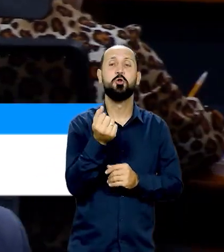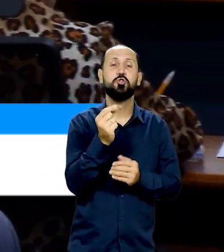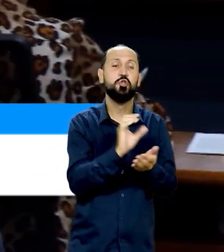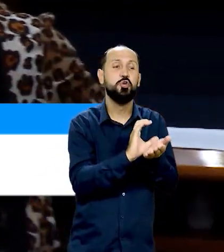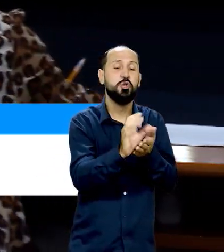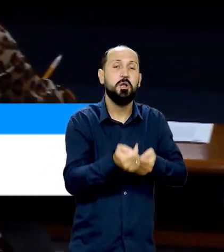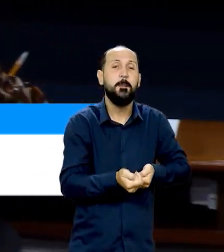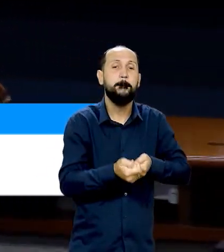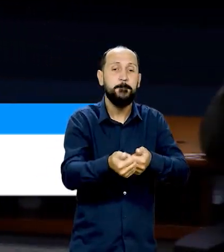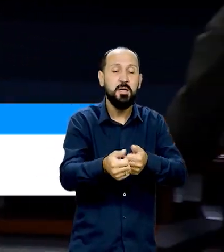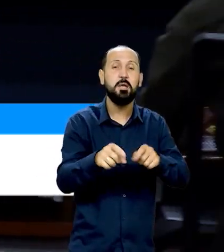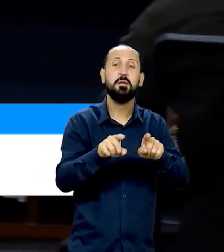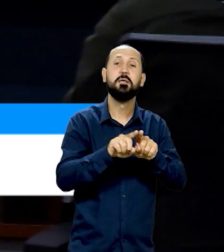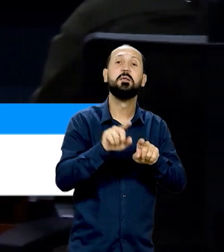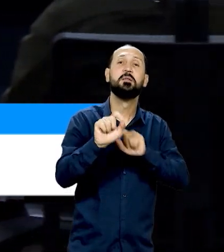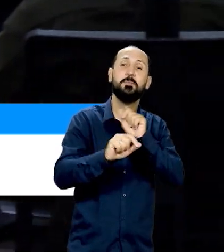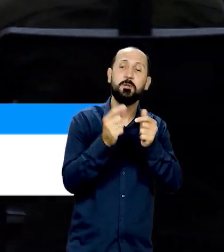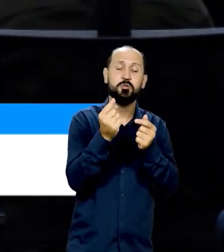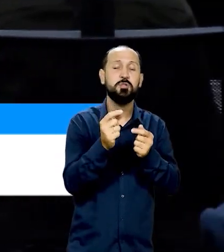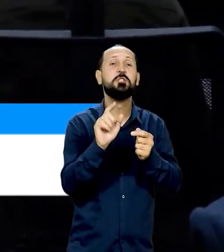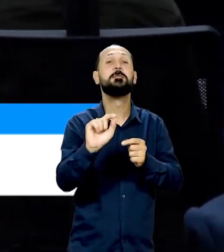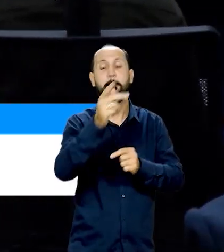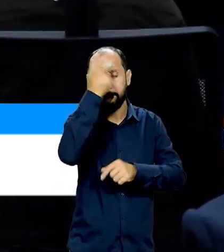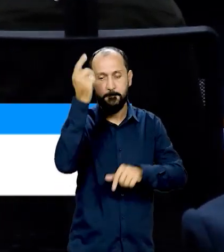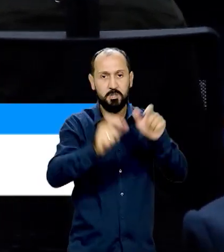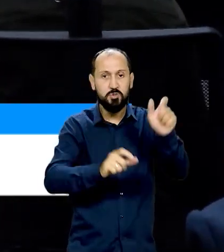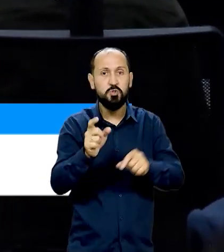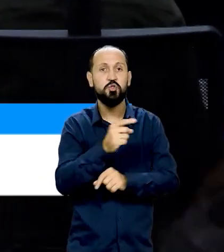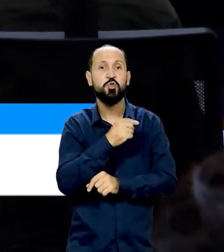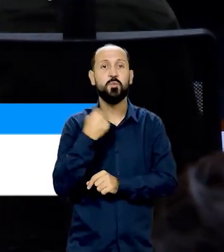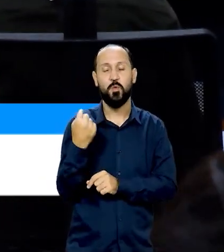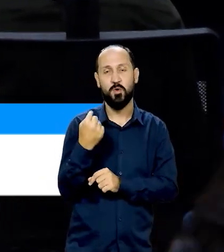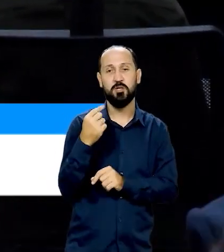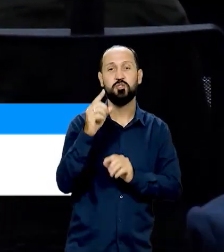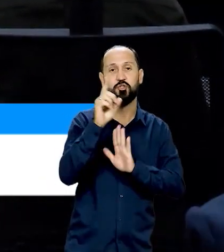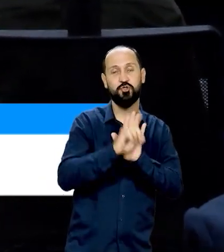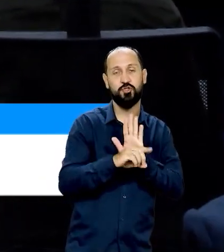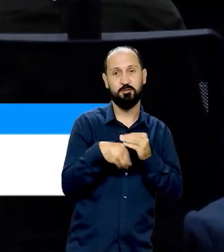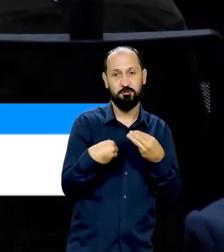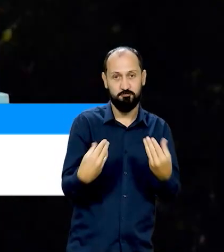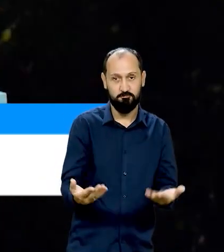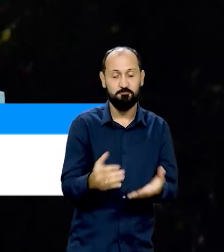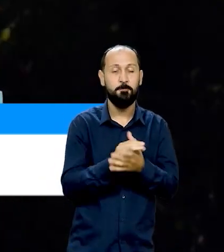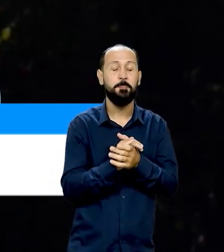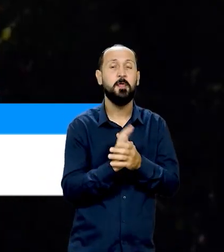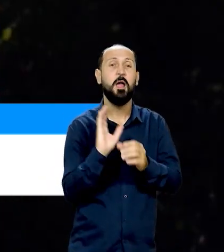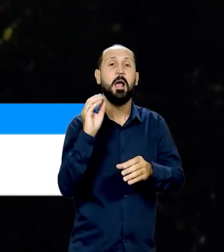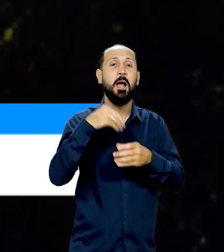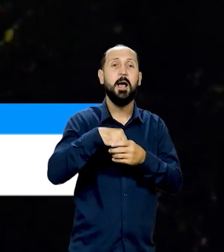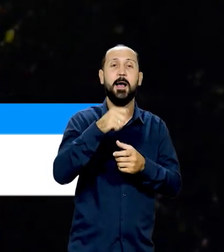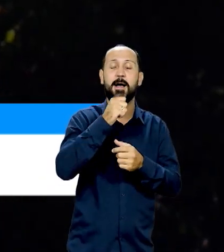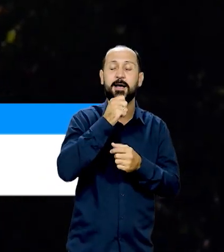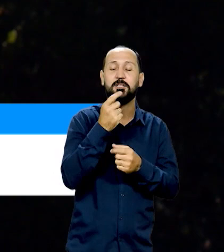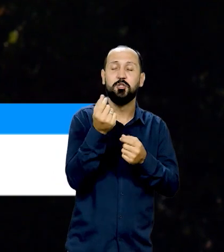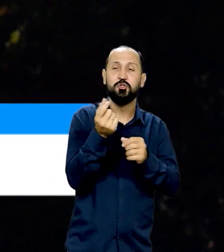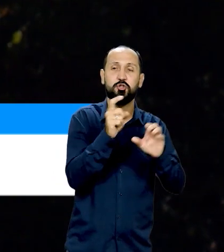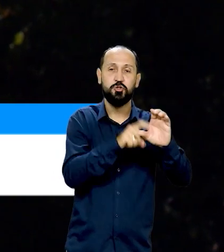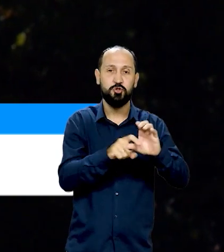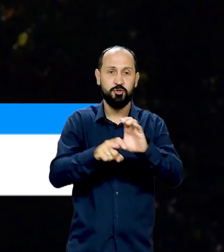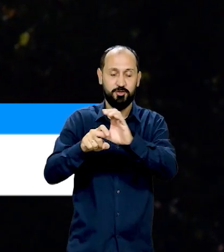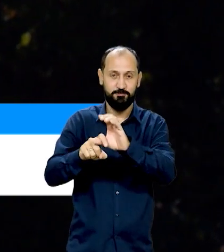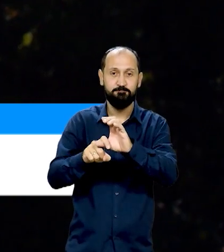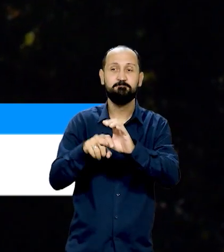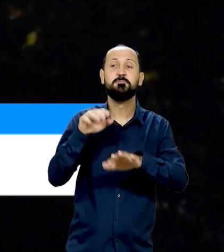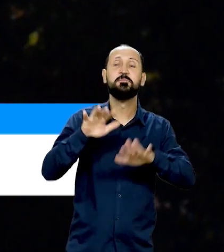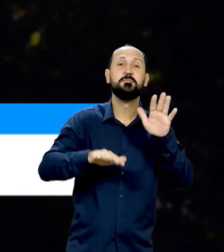relacionadas às doações e das transmissões de causa-mortes de bens e de direitos. Também concede anistia de